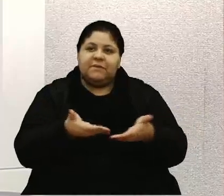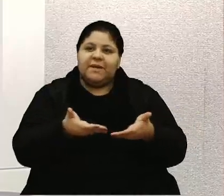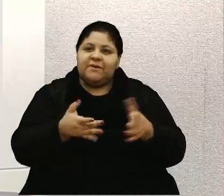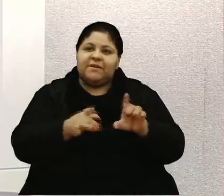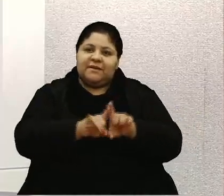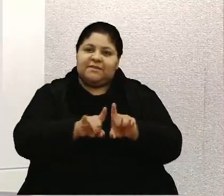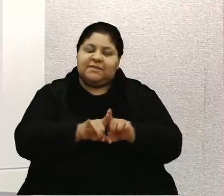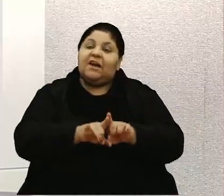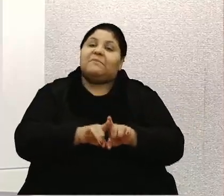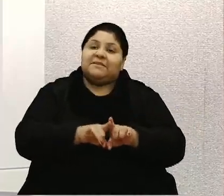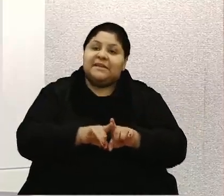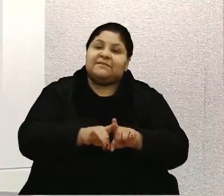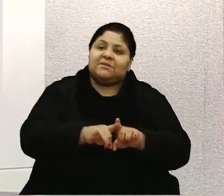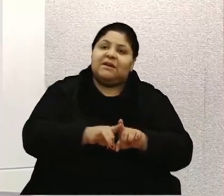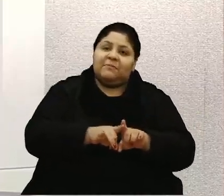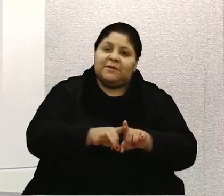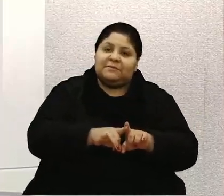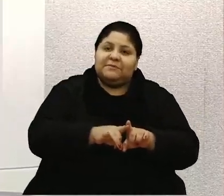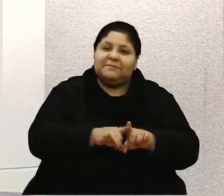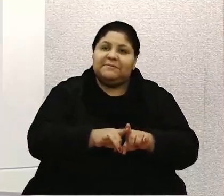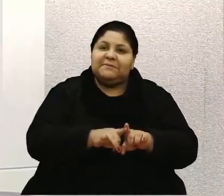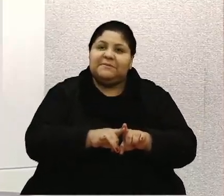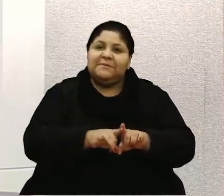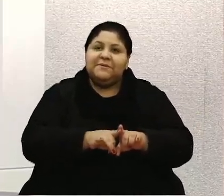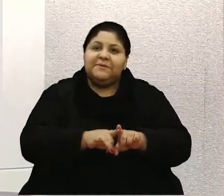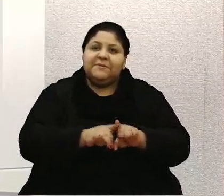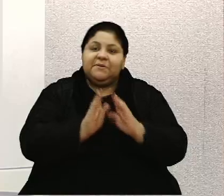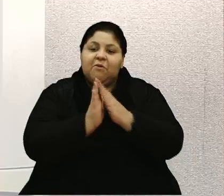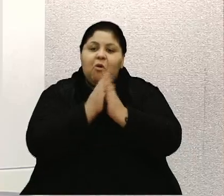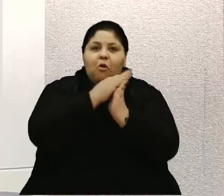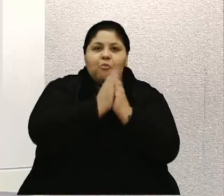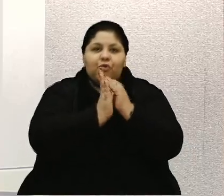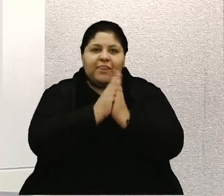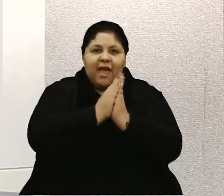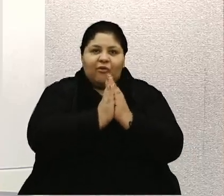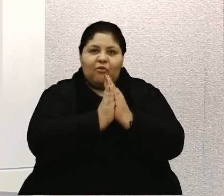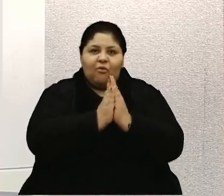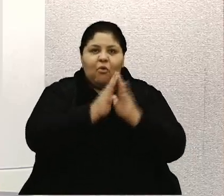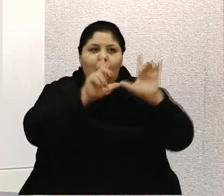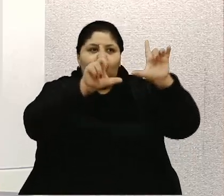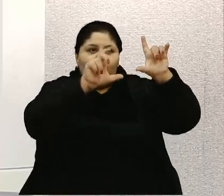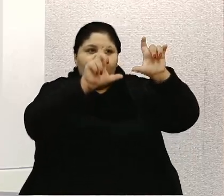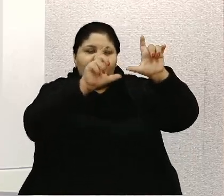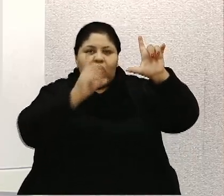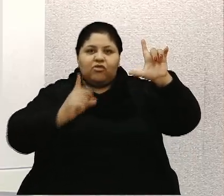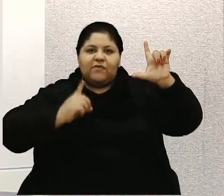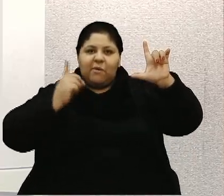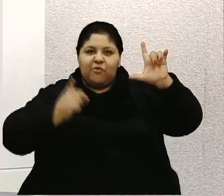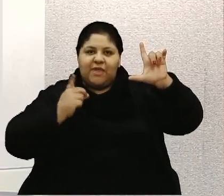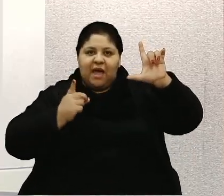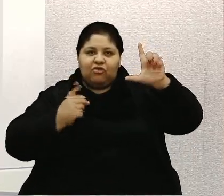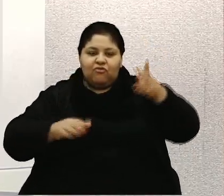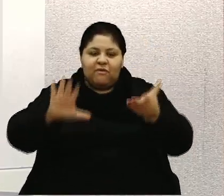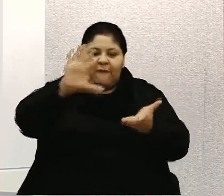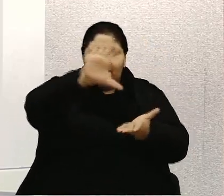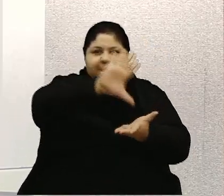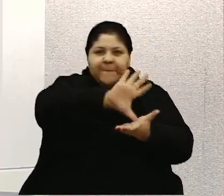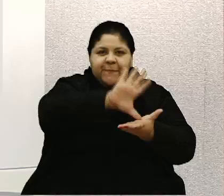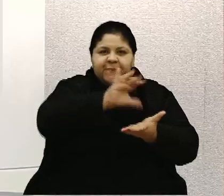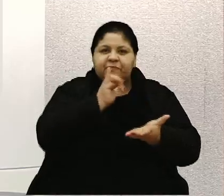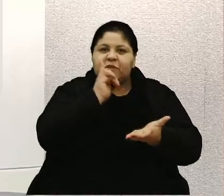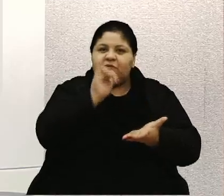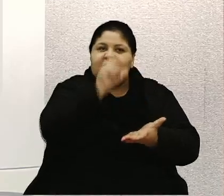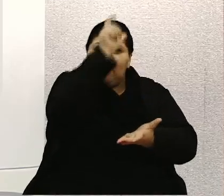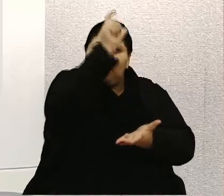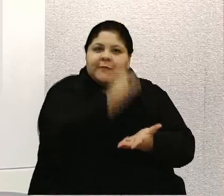repúdio pelo ato de fazer um boneco com a foto do deputado, levar para a praça, falar sobre a